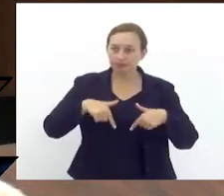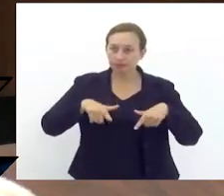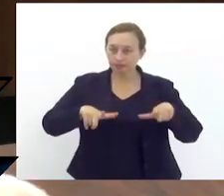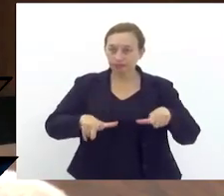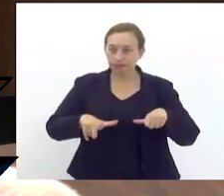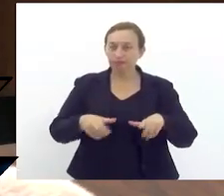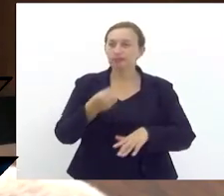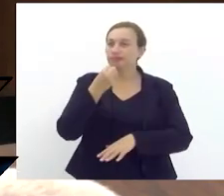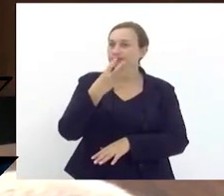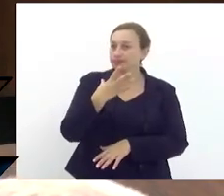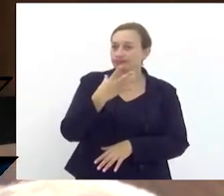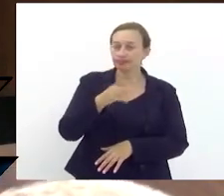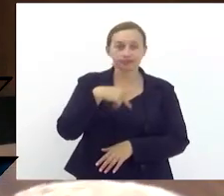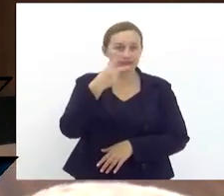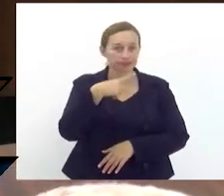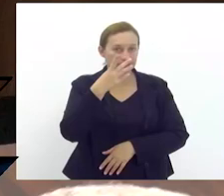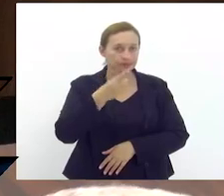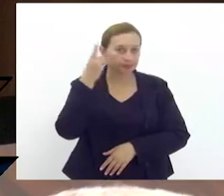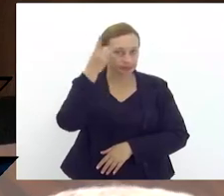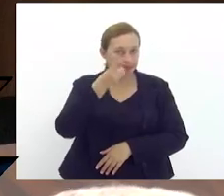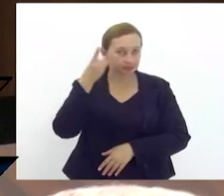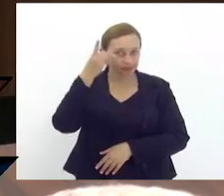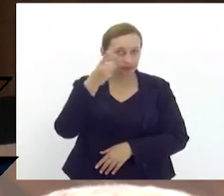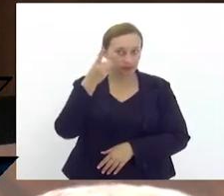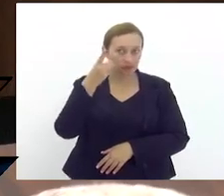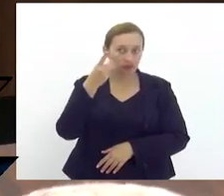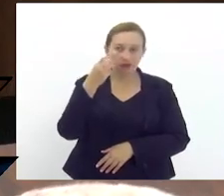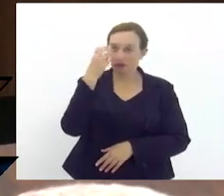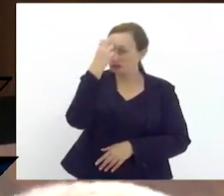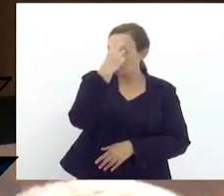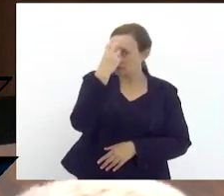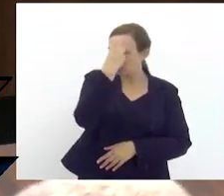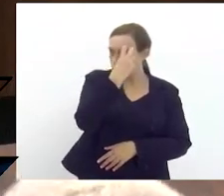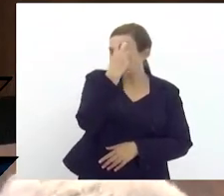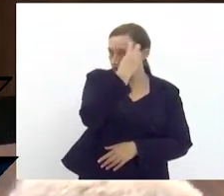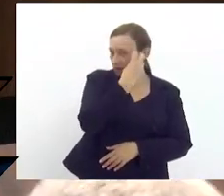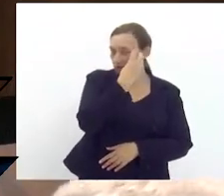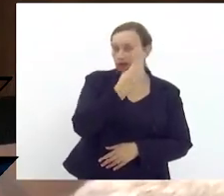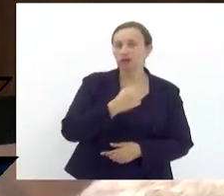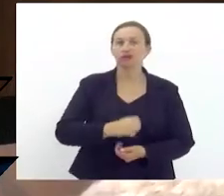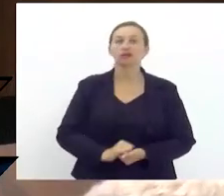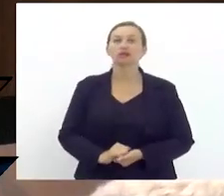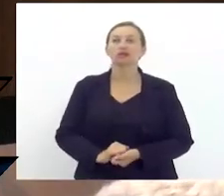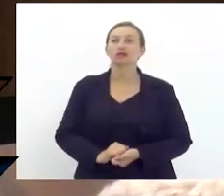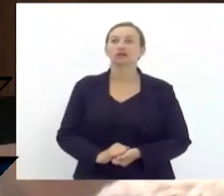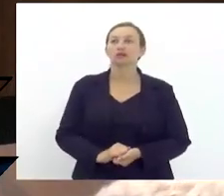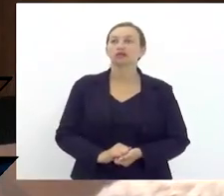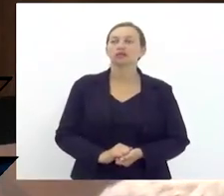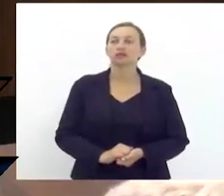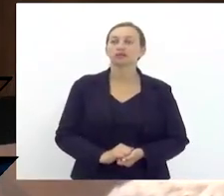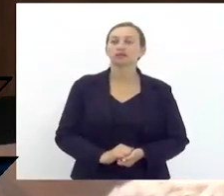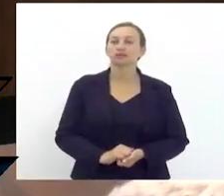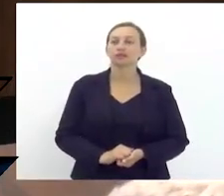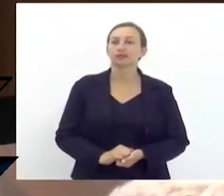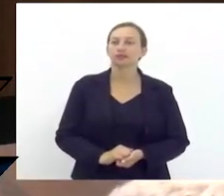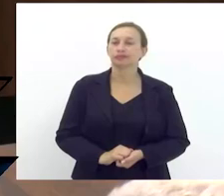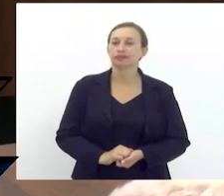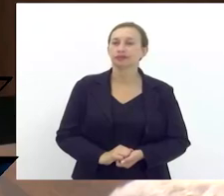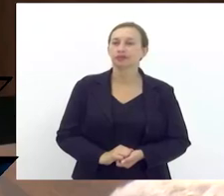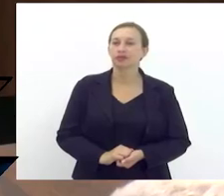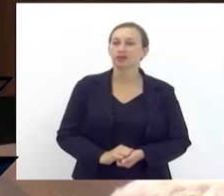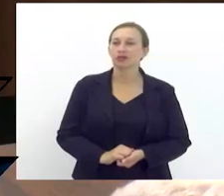boa a intervenção da deputada Verônica Verônica Lima que te ensinou várias